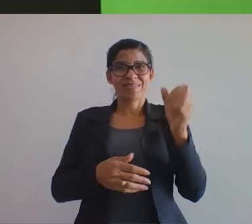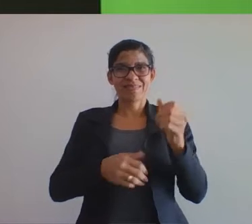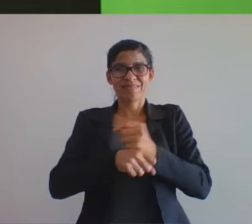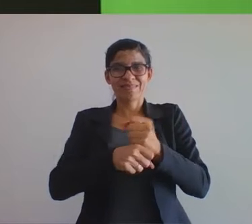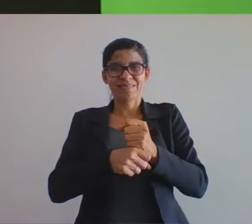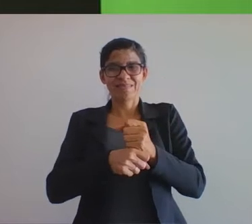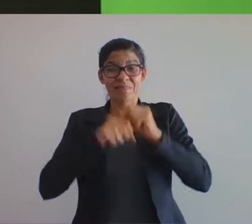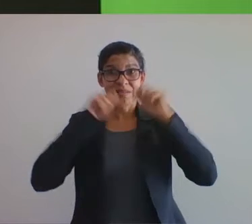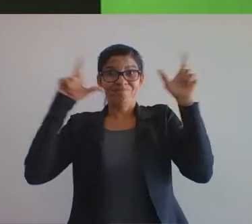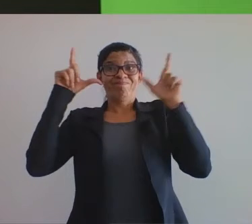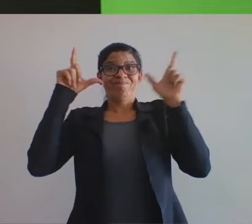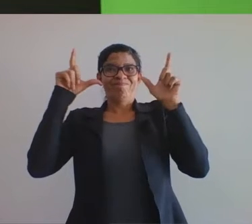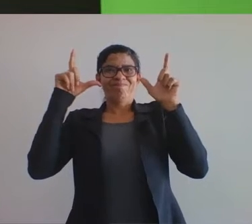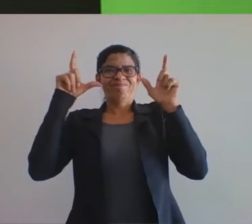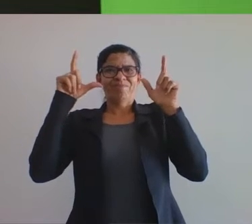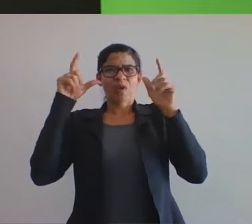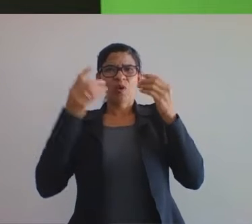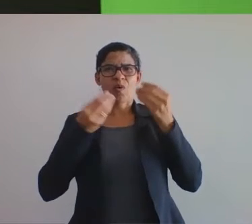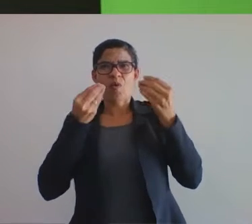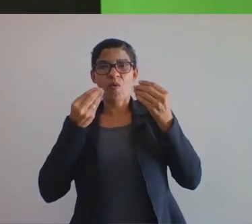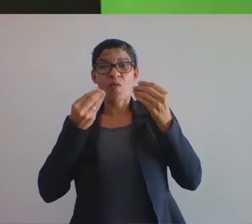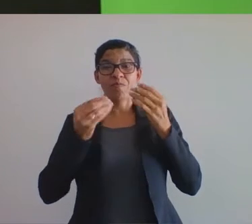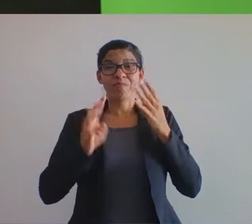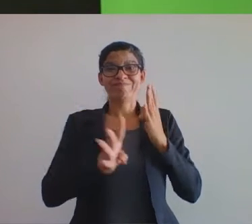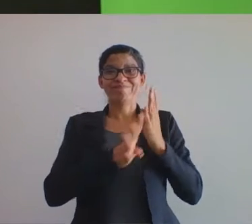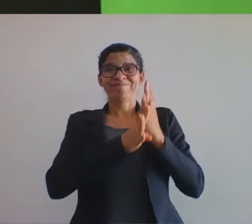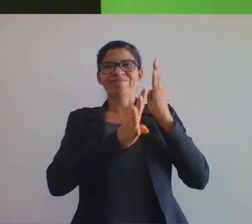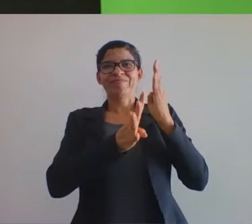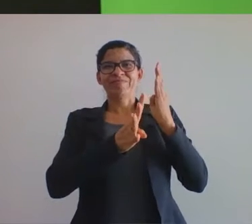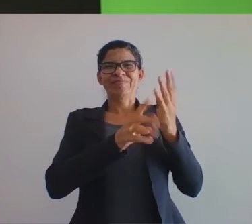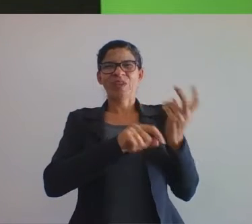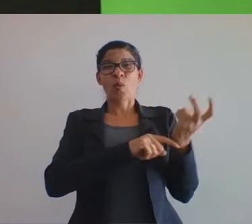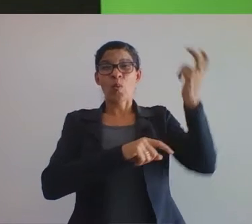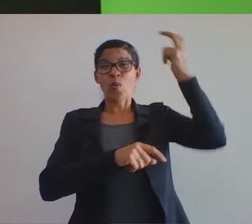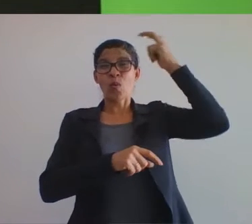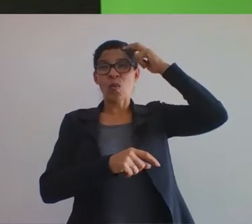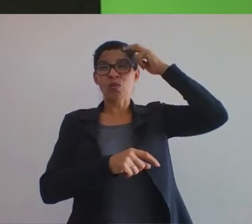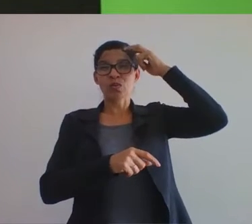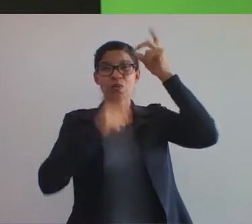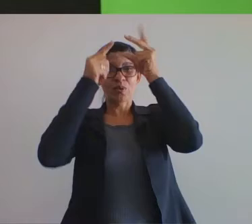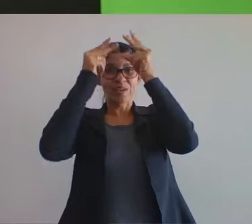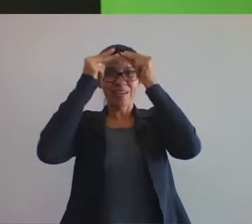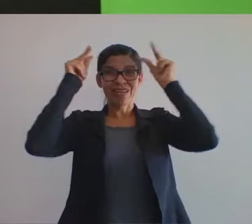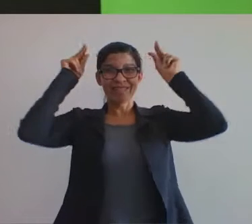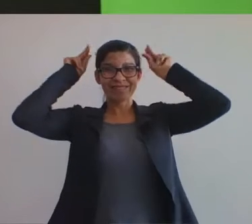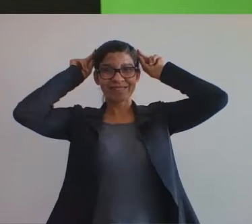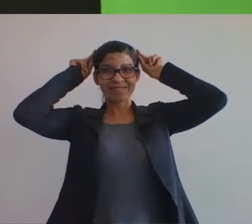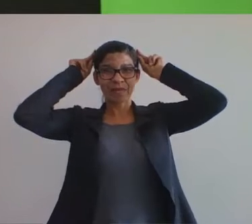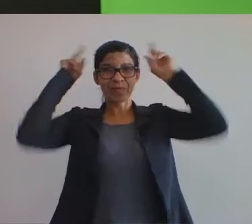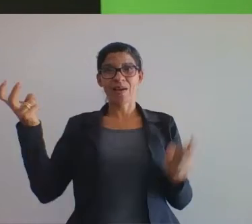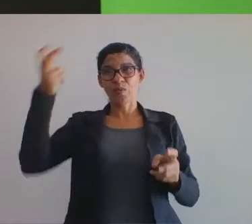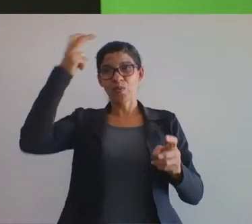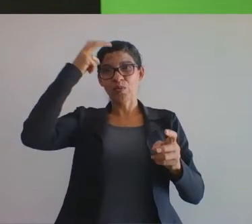intelectual, resultante da redescoberta da antiga cultura grega e romana.